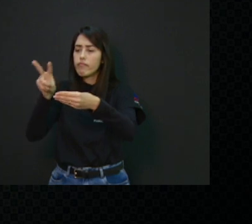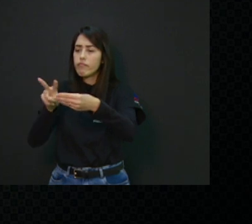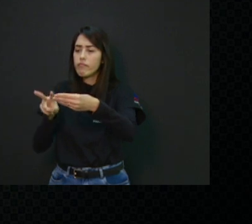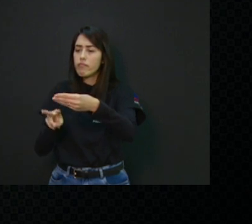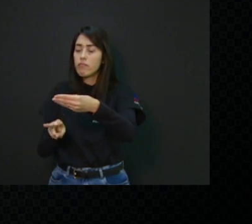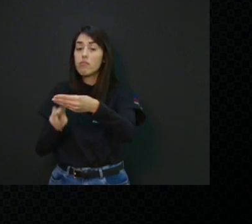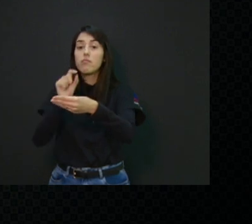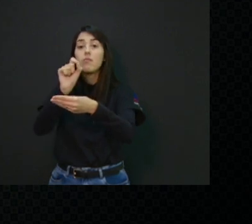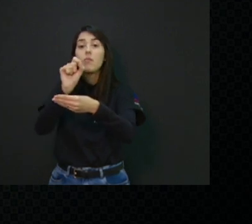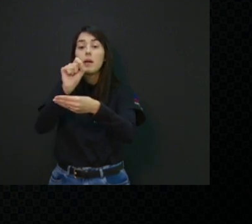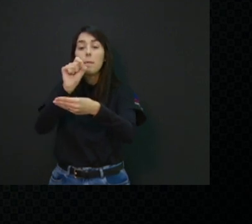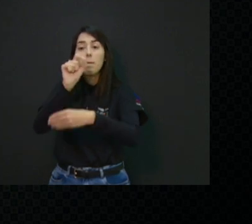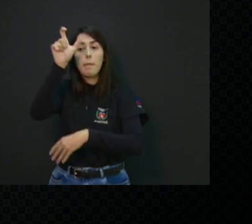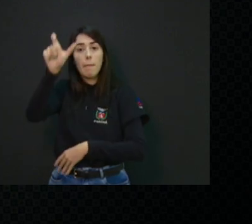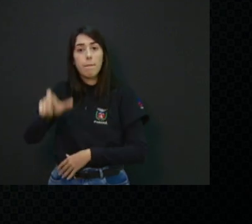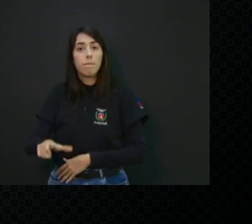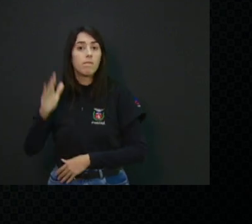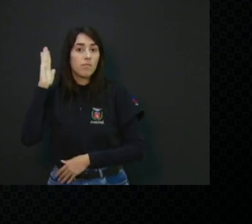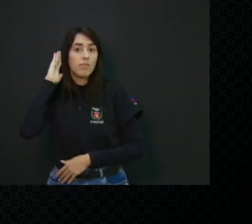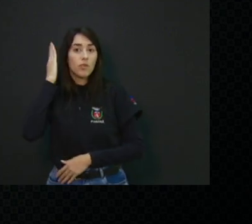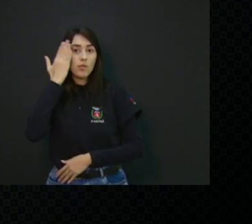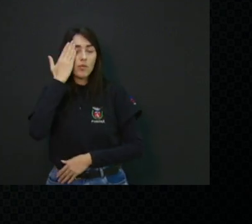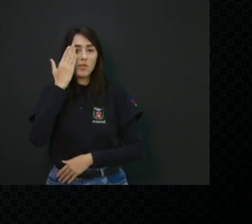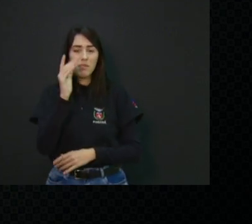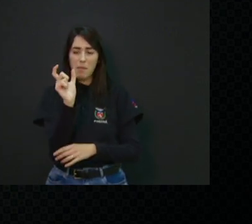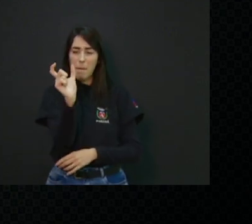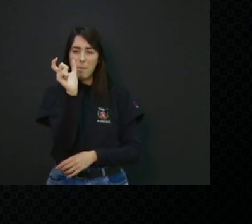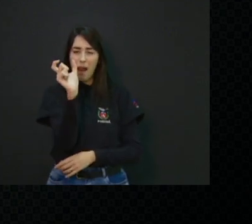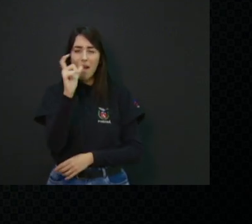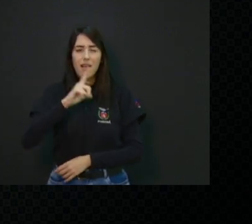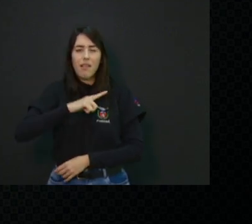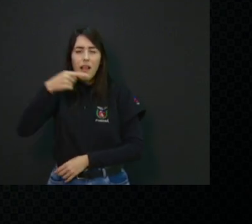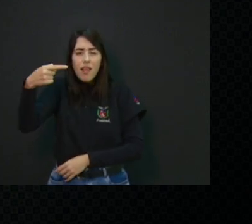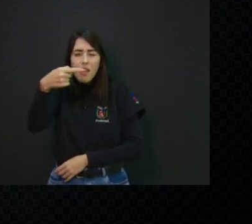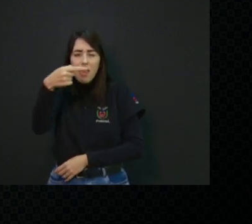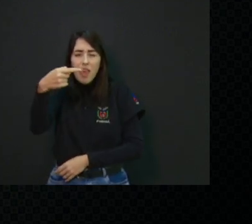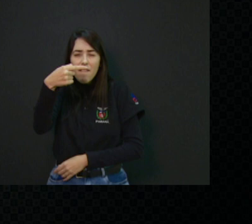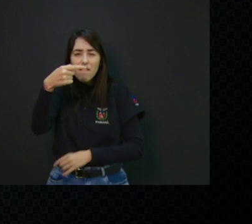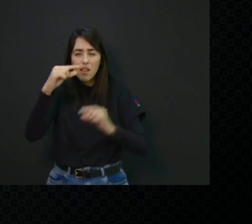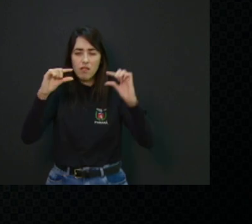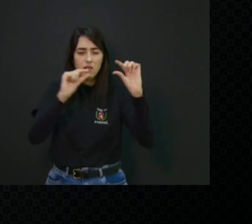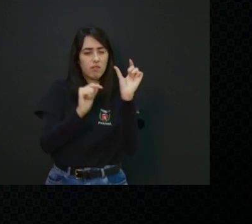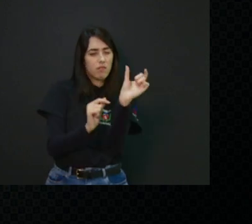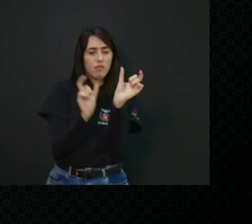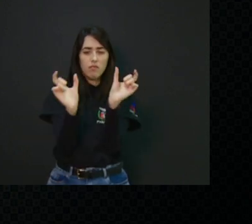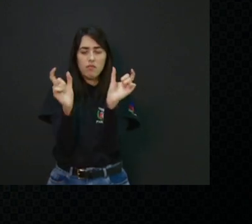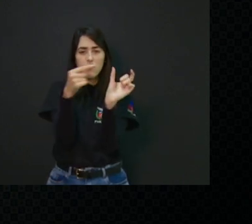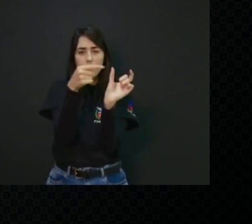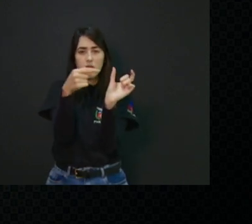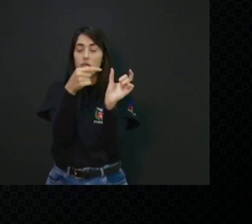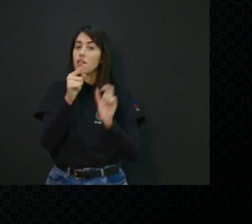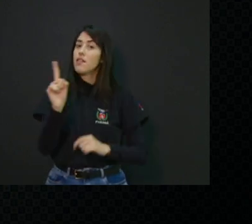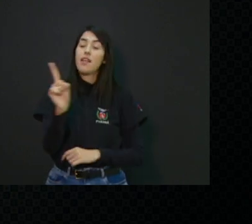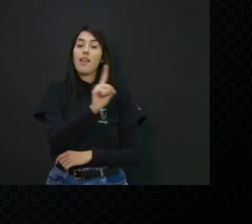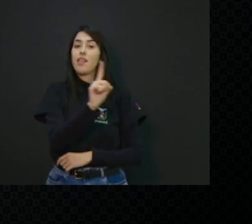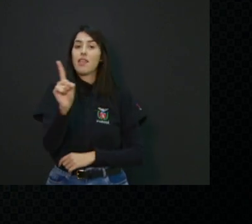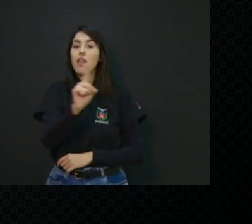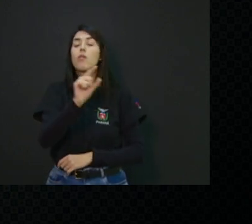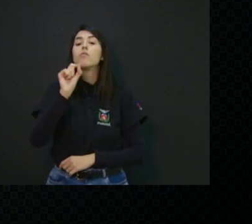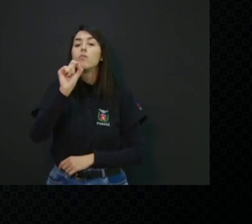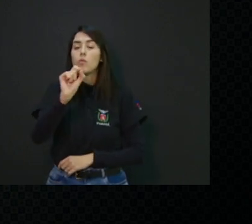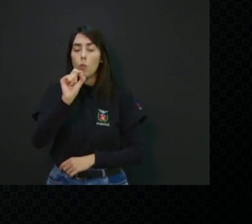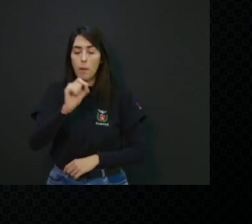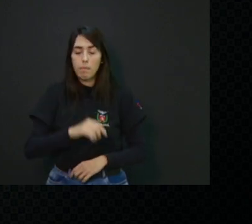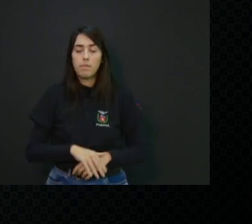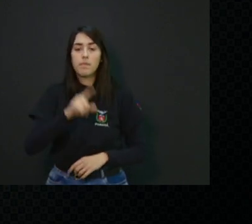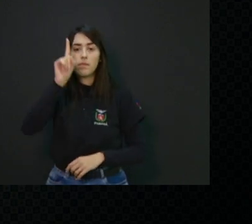com surdo cego, com hífen, mas a gente sabe, né, que a pergunta é aqui, o correto é escrever as